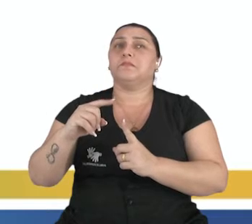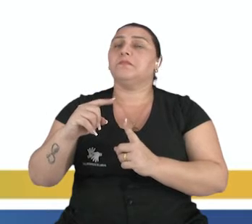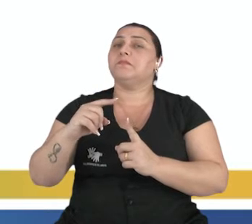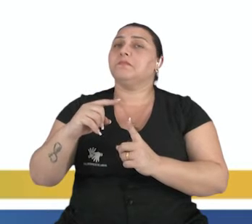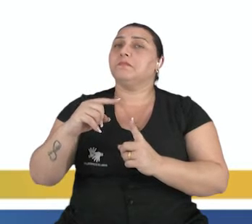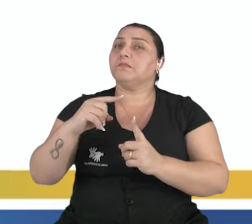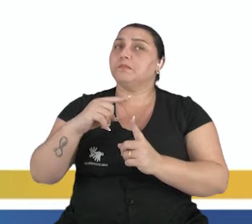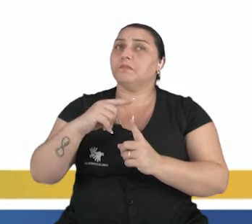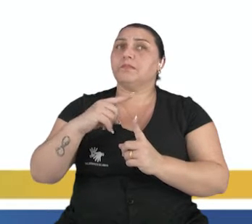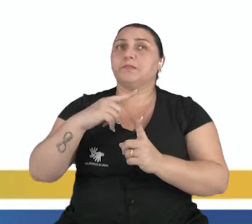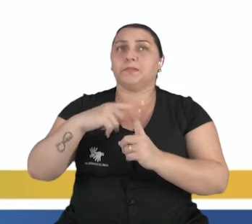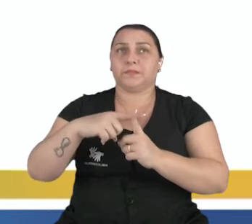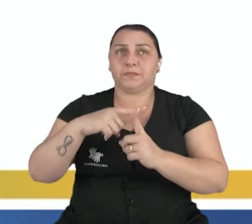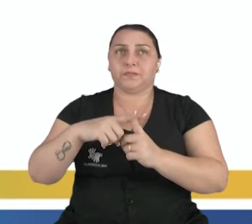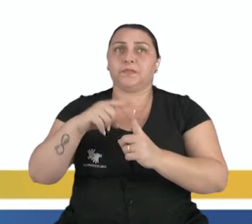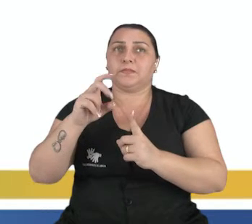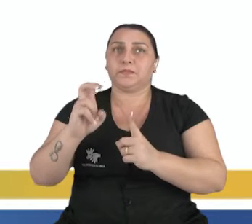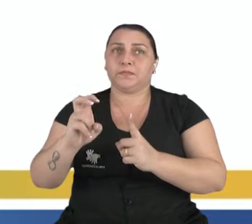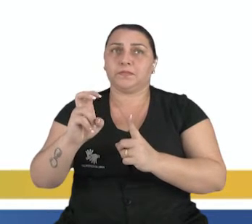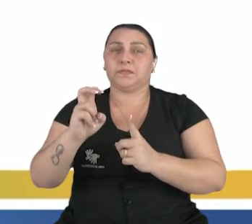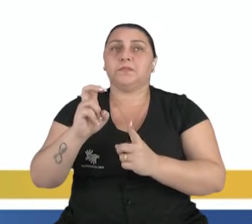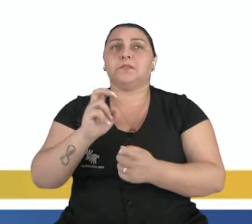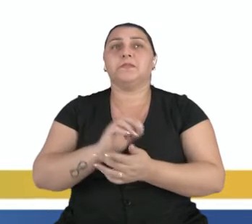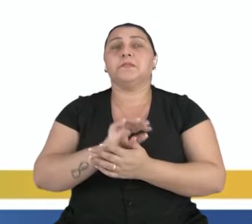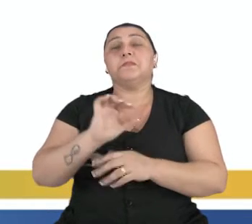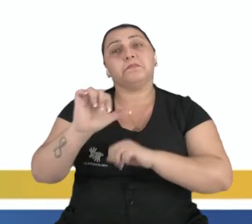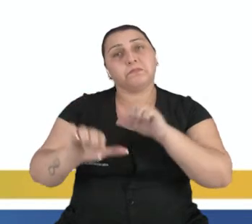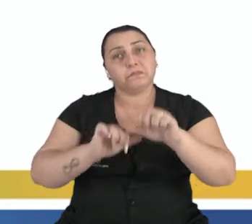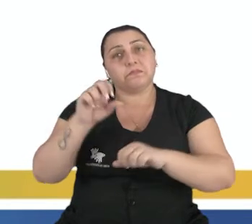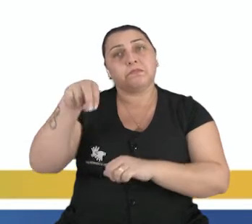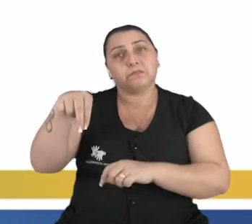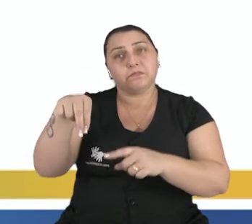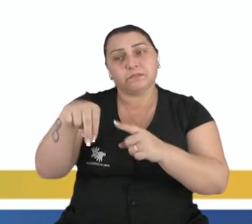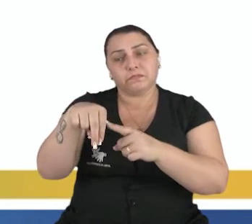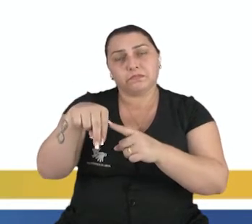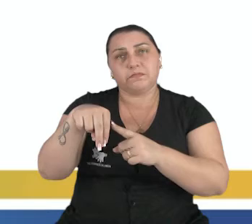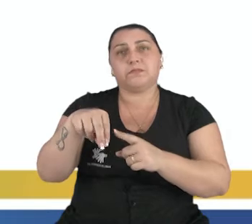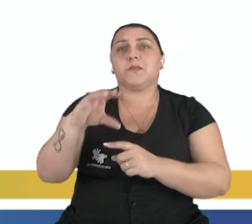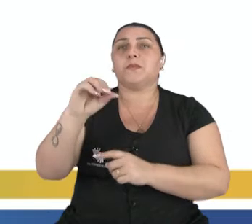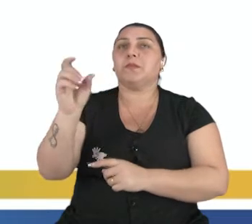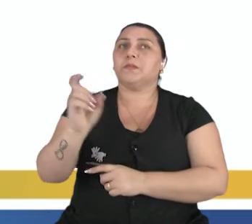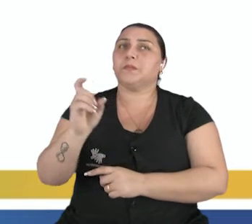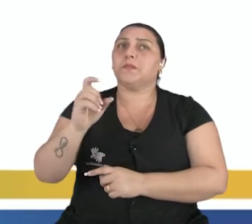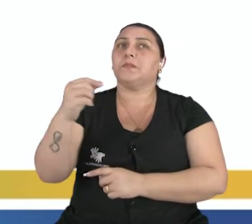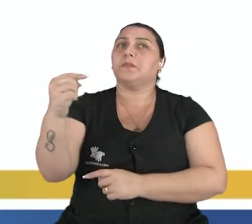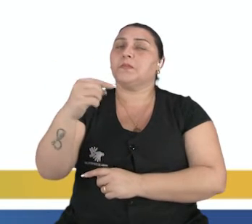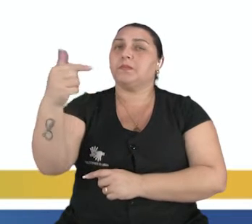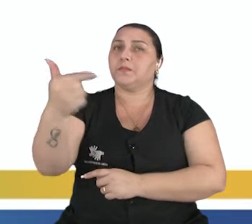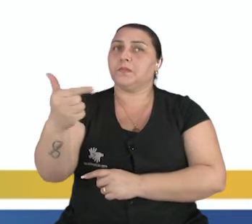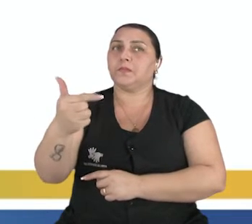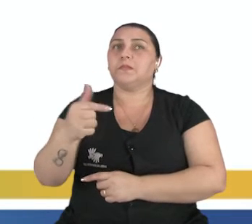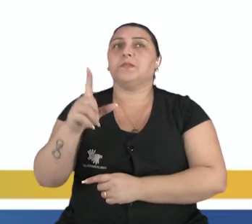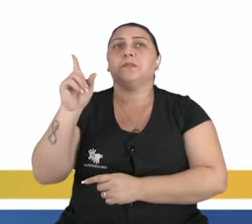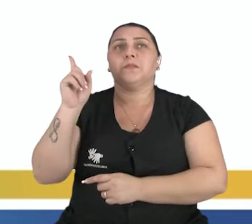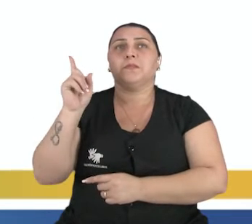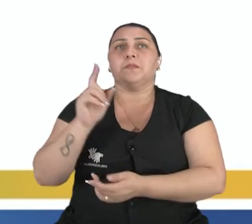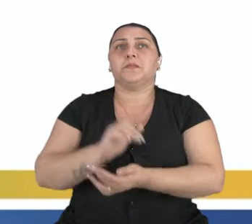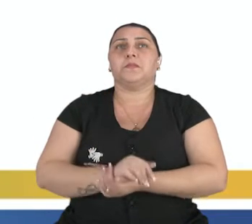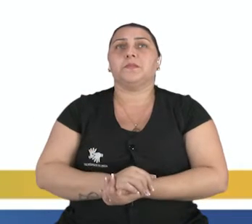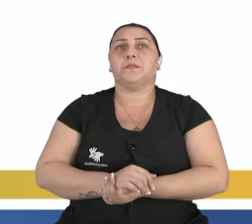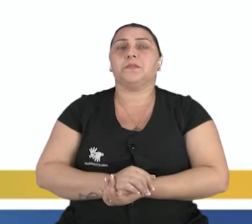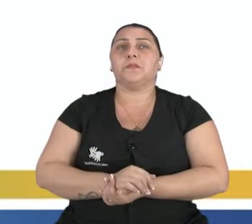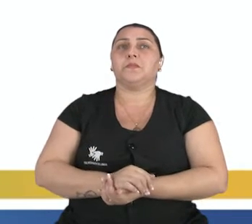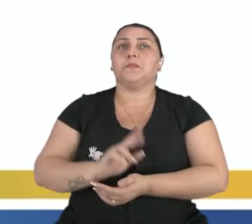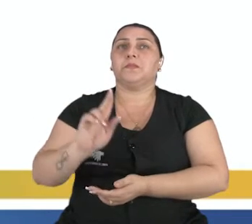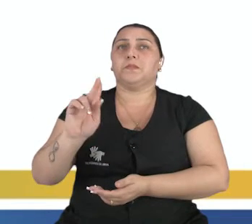jogo da velha para saber qual é a carga dele, que varia o nitrogênio. O oxigênio é menos 2 nessa equação.